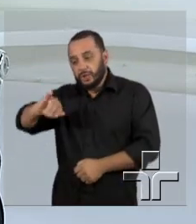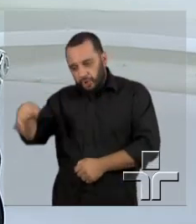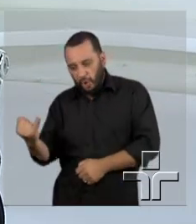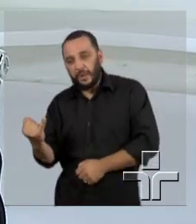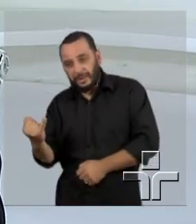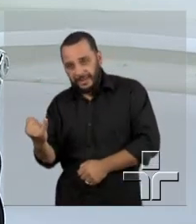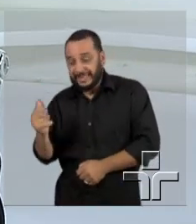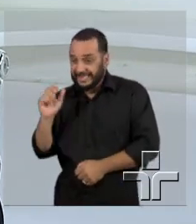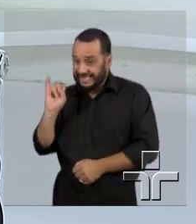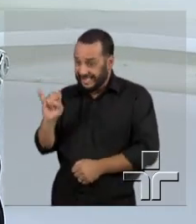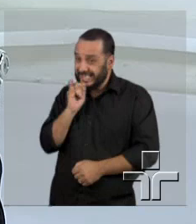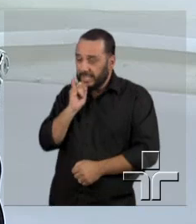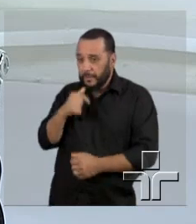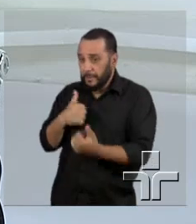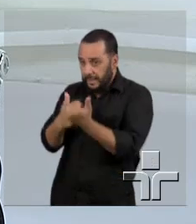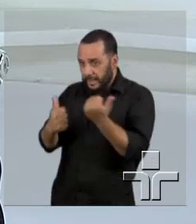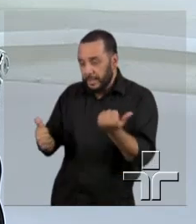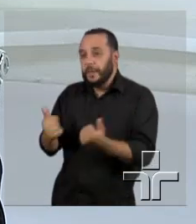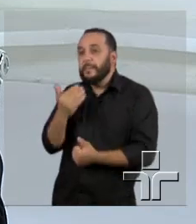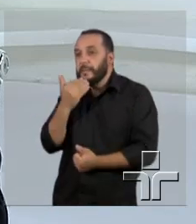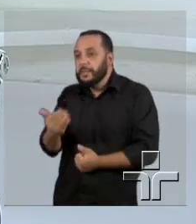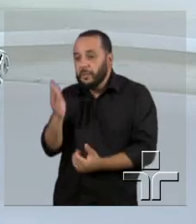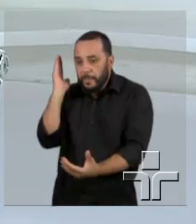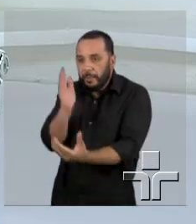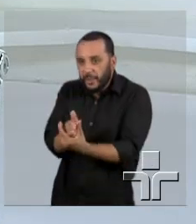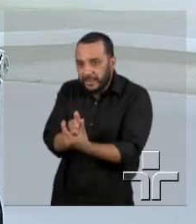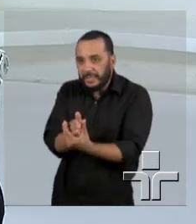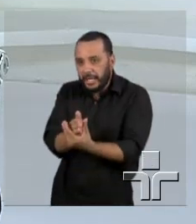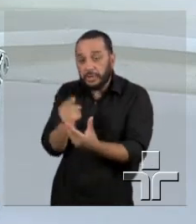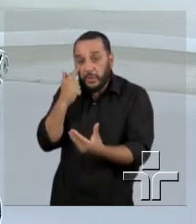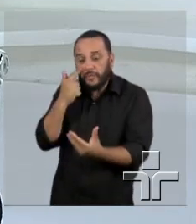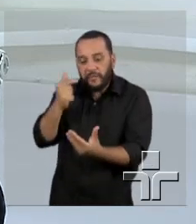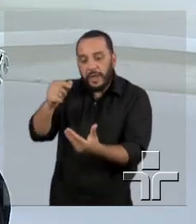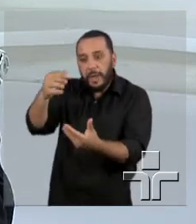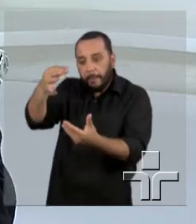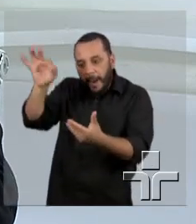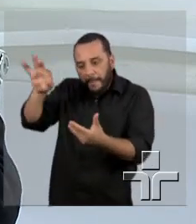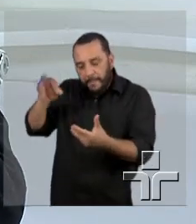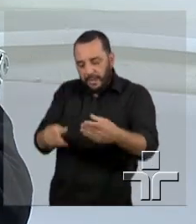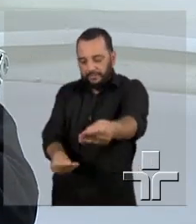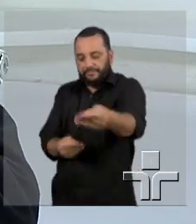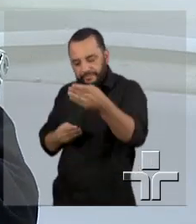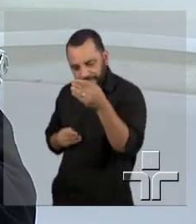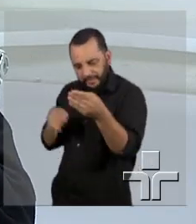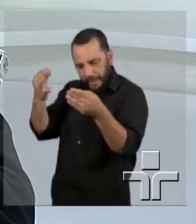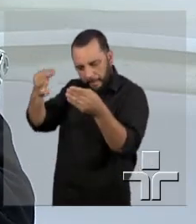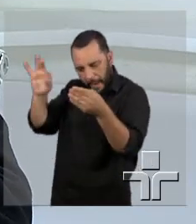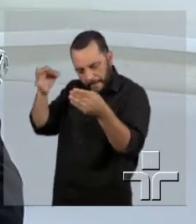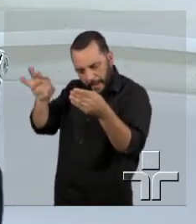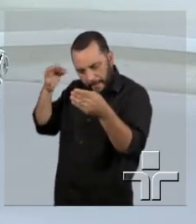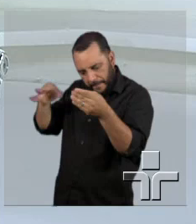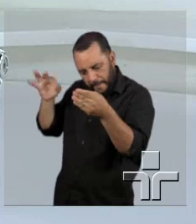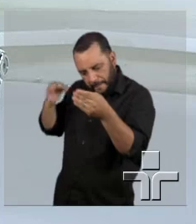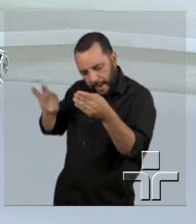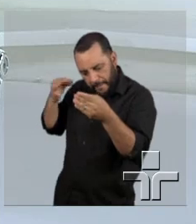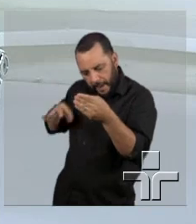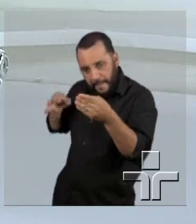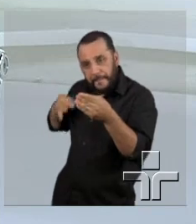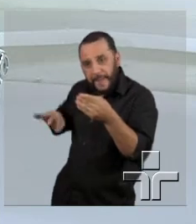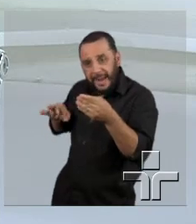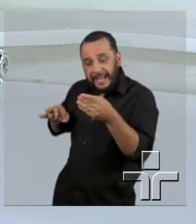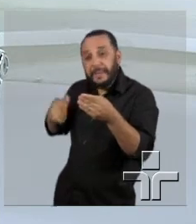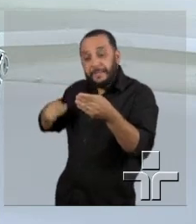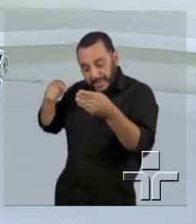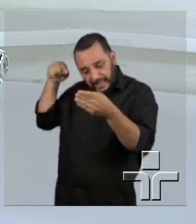se um ministro que pediu vista do processo não devolver o processo com o seu... não